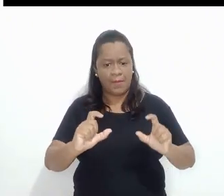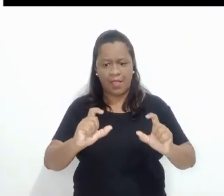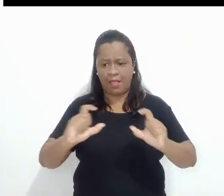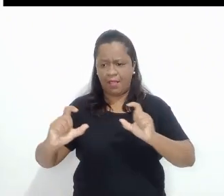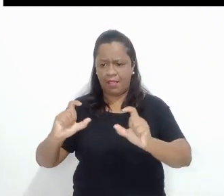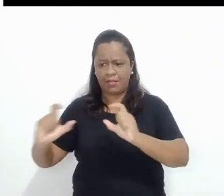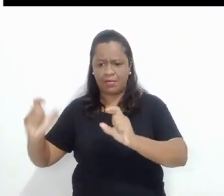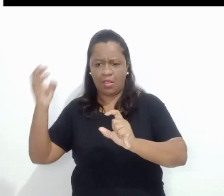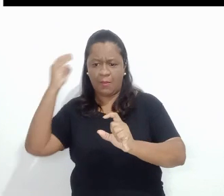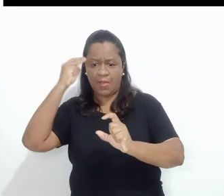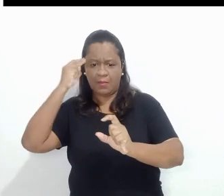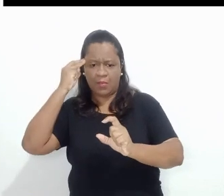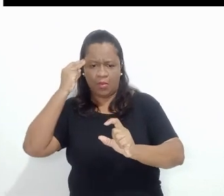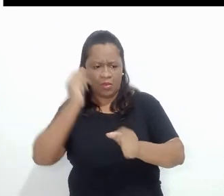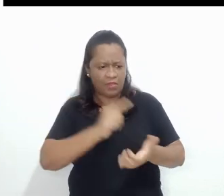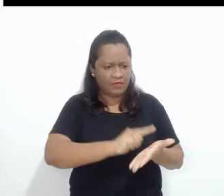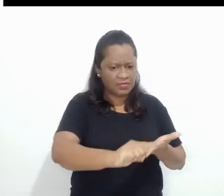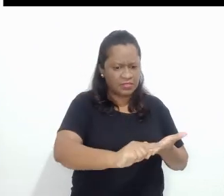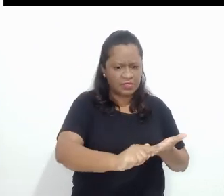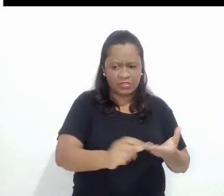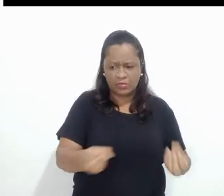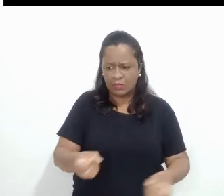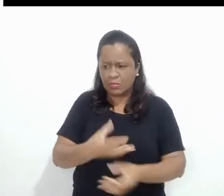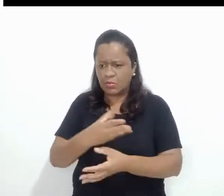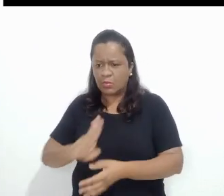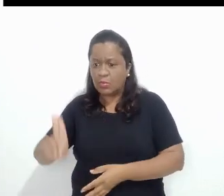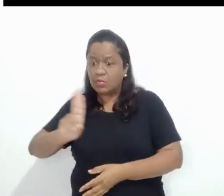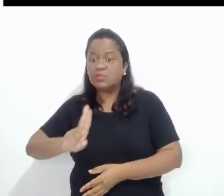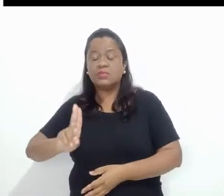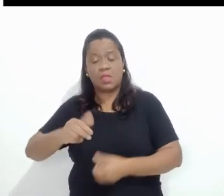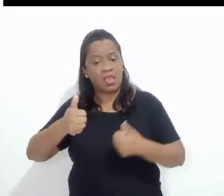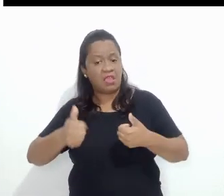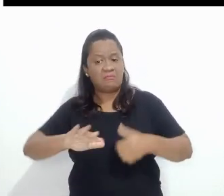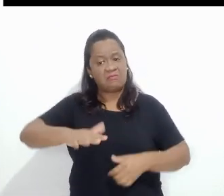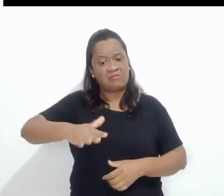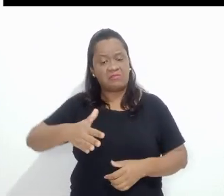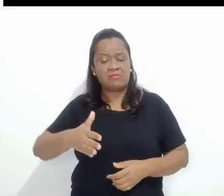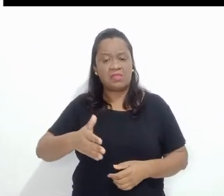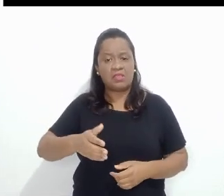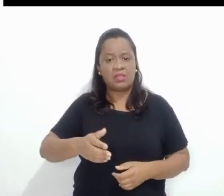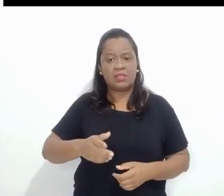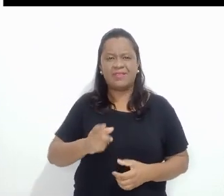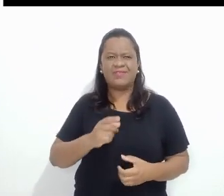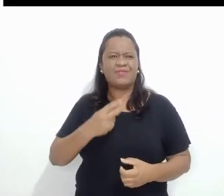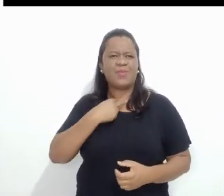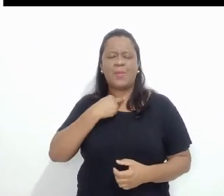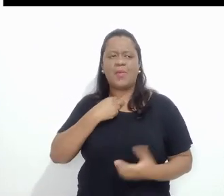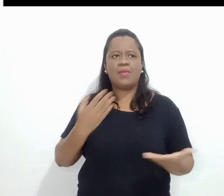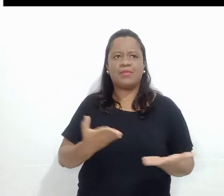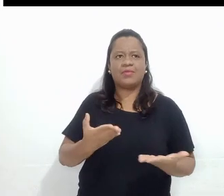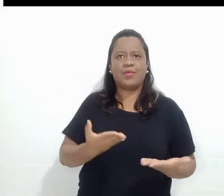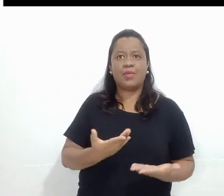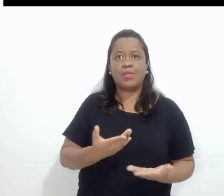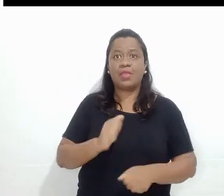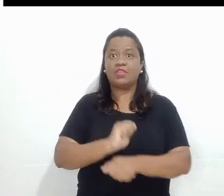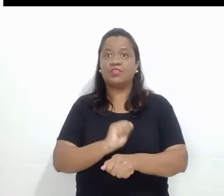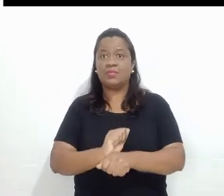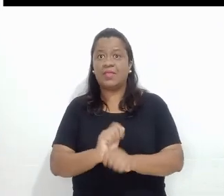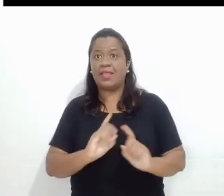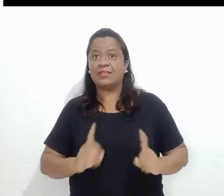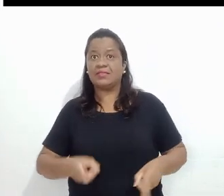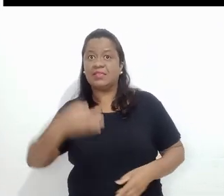a mesma coisa, o que está vazio, o que está pronto para usar, o que está mais ou menos, o que não pode usar agora, tem que esperar a cena tal. Ele tem que